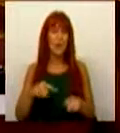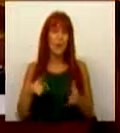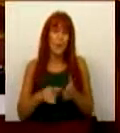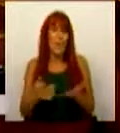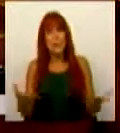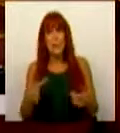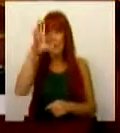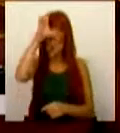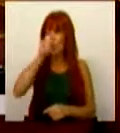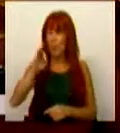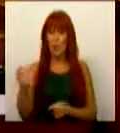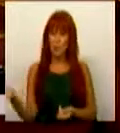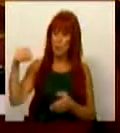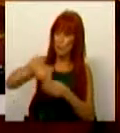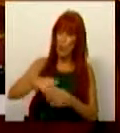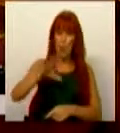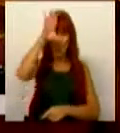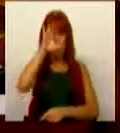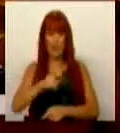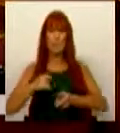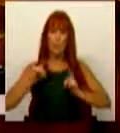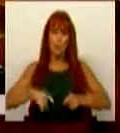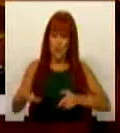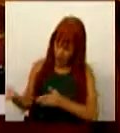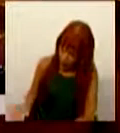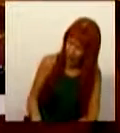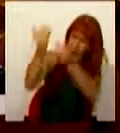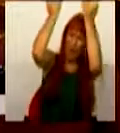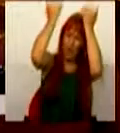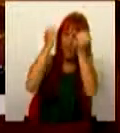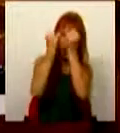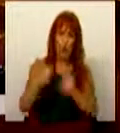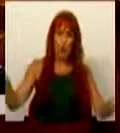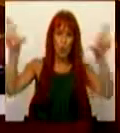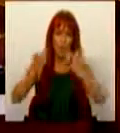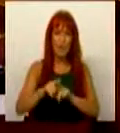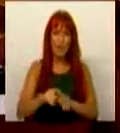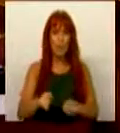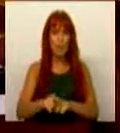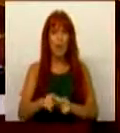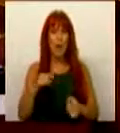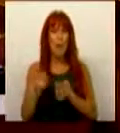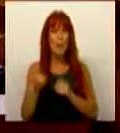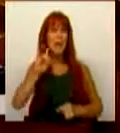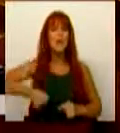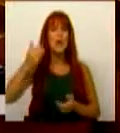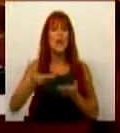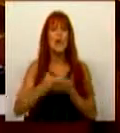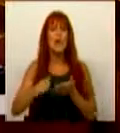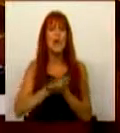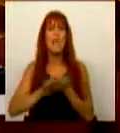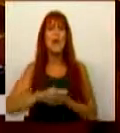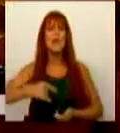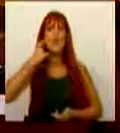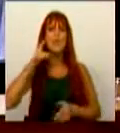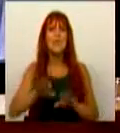do PS chegar ao governo e poder puxar para cima a inovação como aspecto essencial para uma economia baseada no